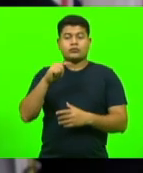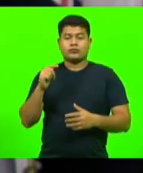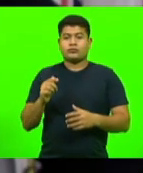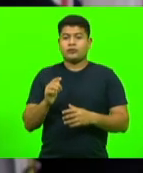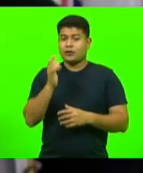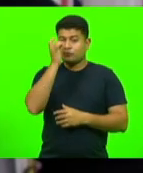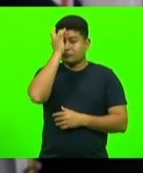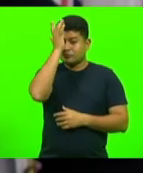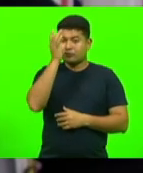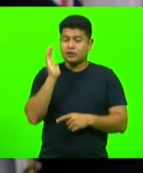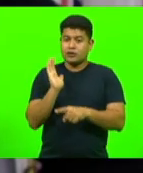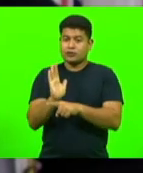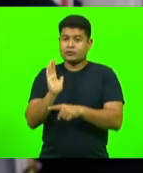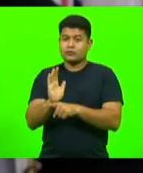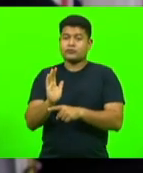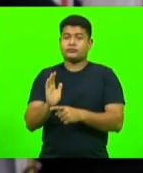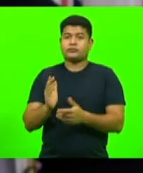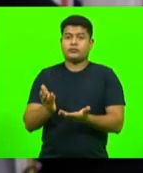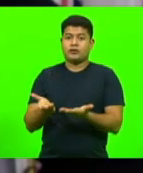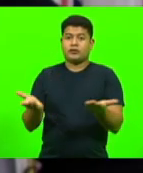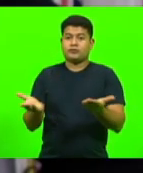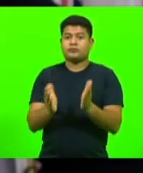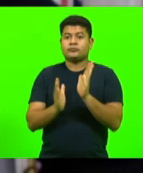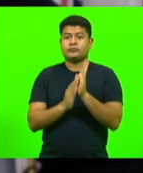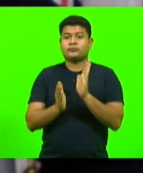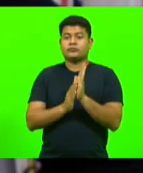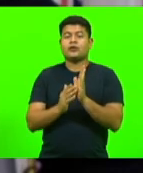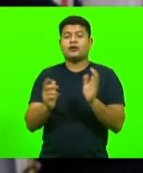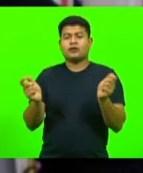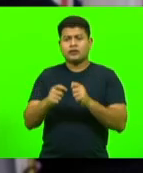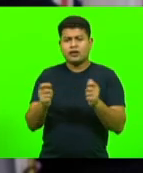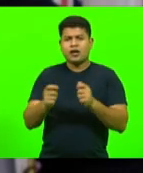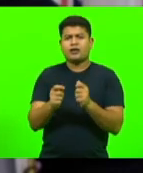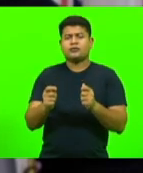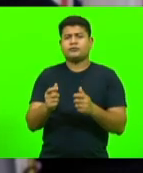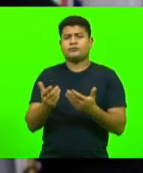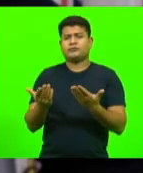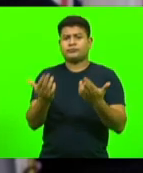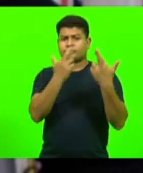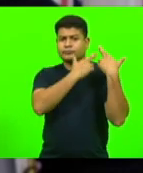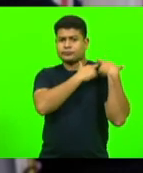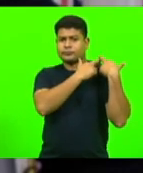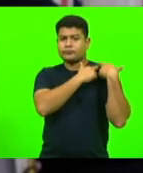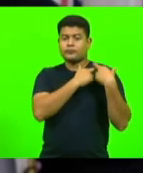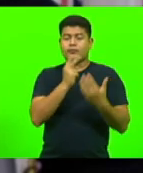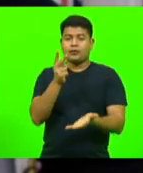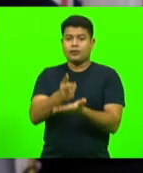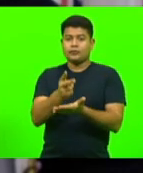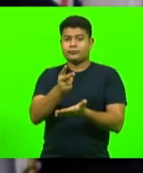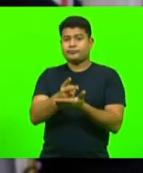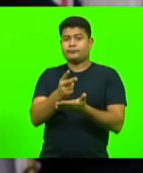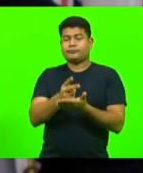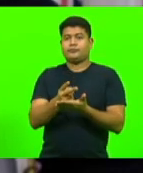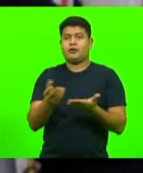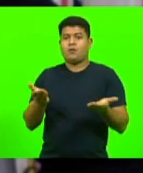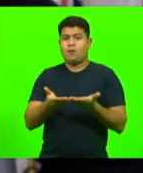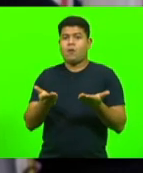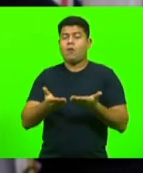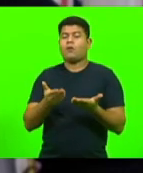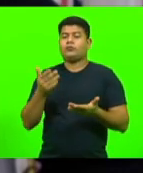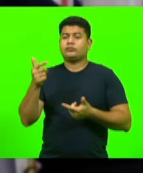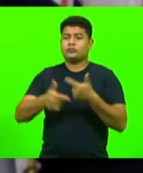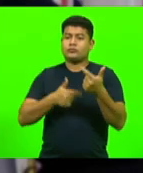desde baixo de propostas exequíveis responsáveis para a manutenção do que funciona bem